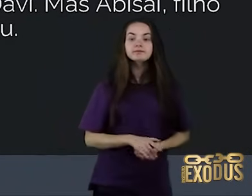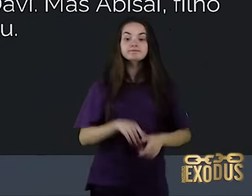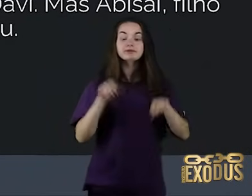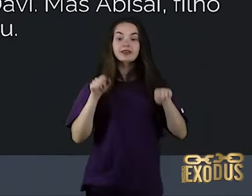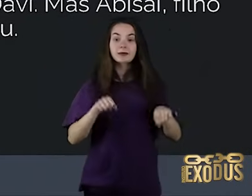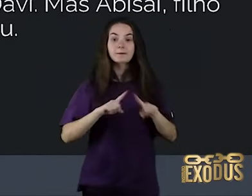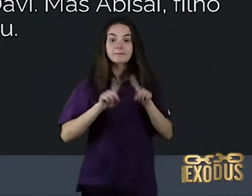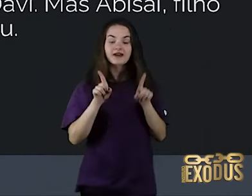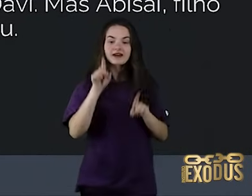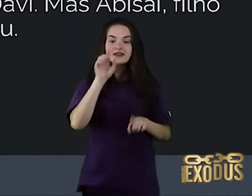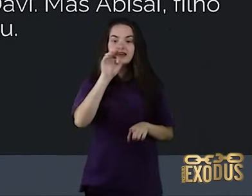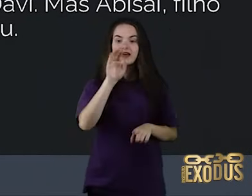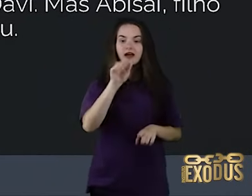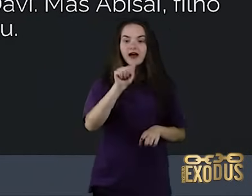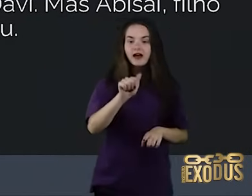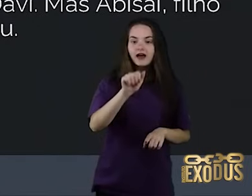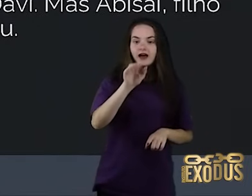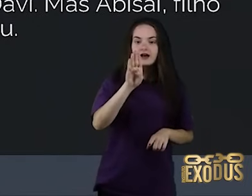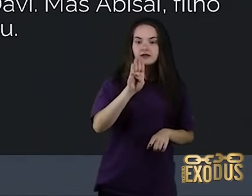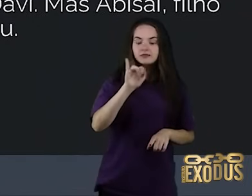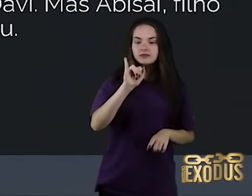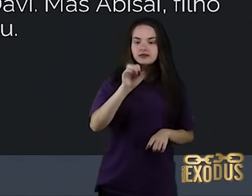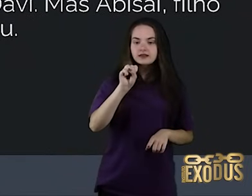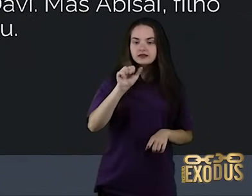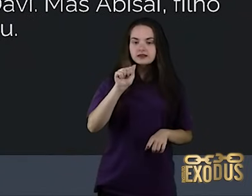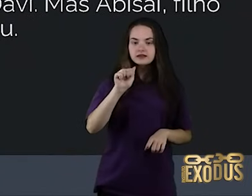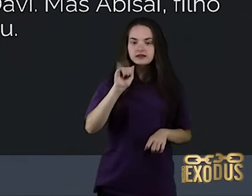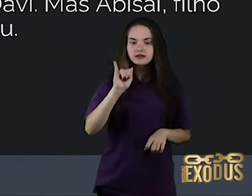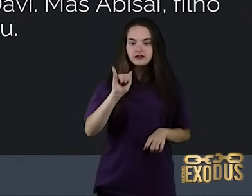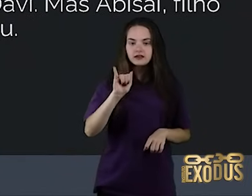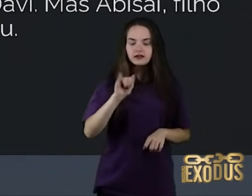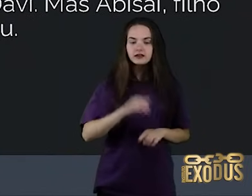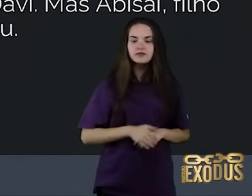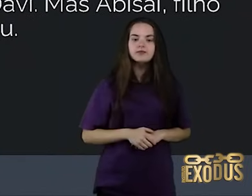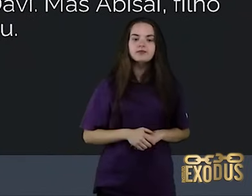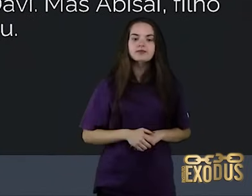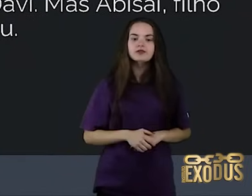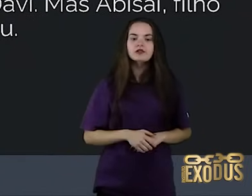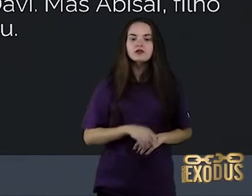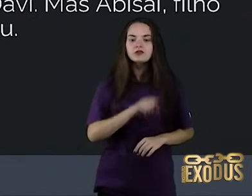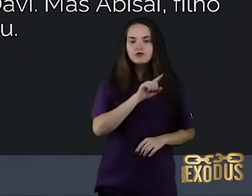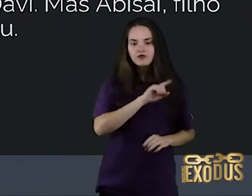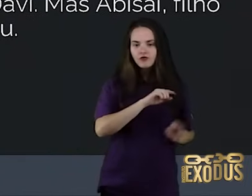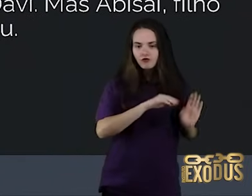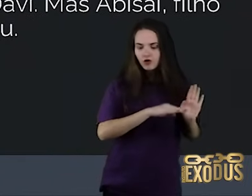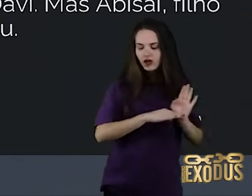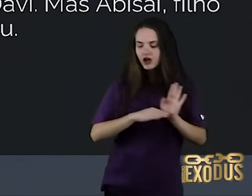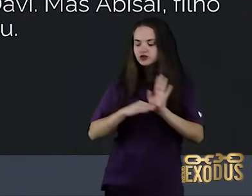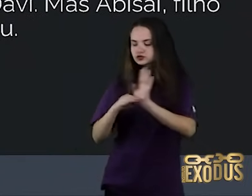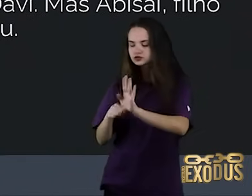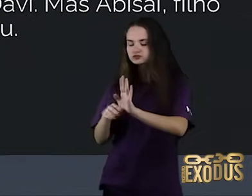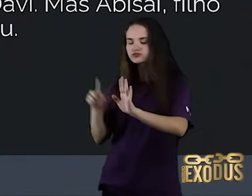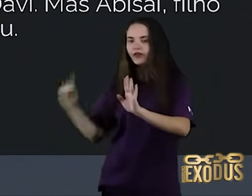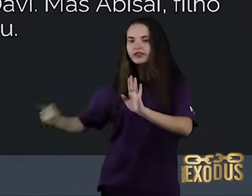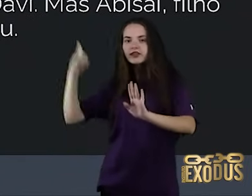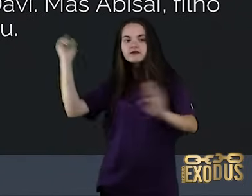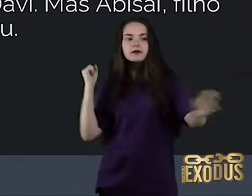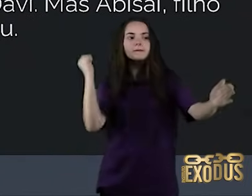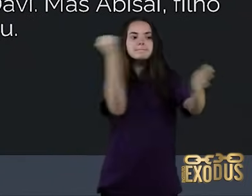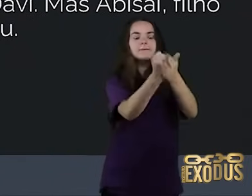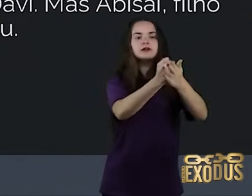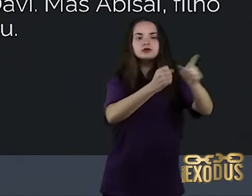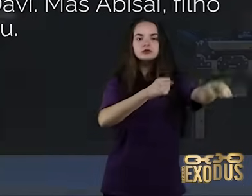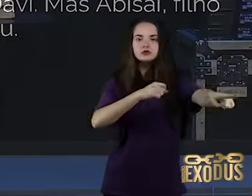abisai Alguém sabe quem é sujeito filho de zeruia foi em Socorro de Davi matou o filisteu Davi se